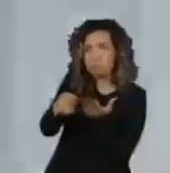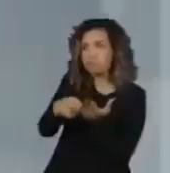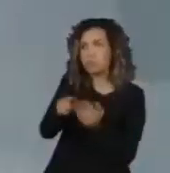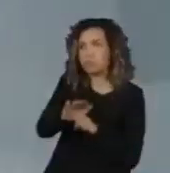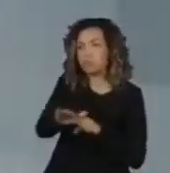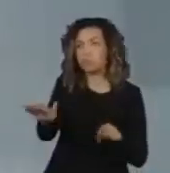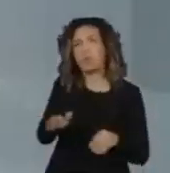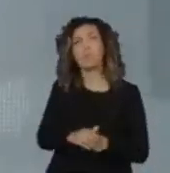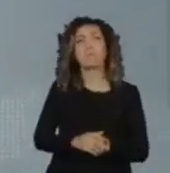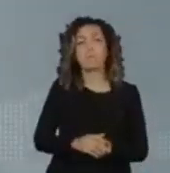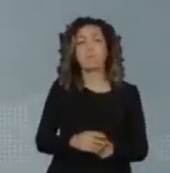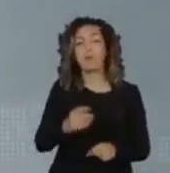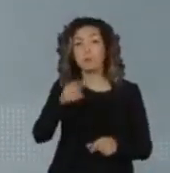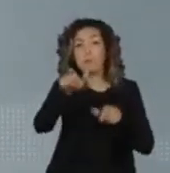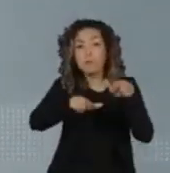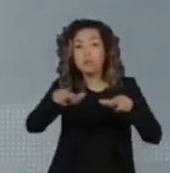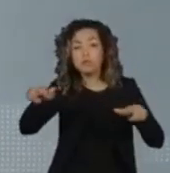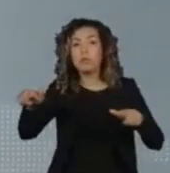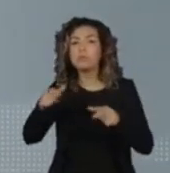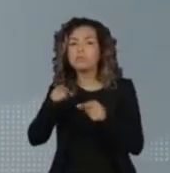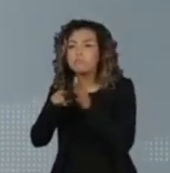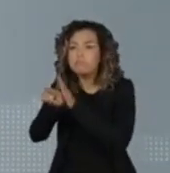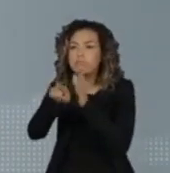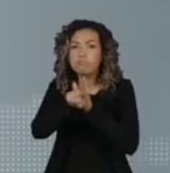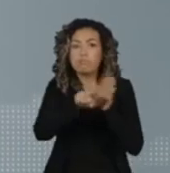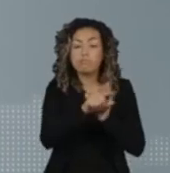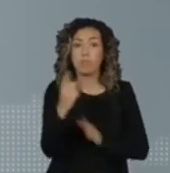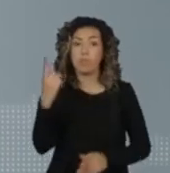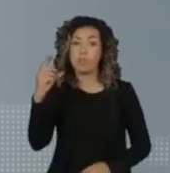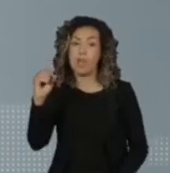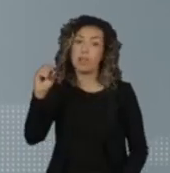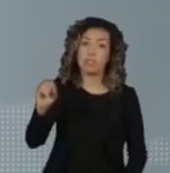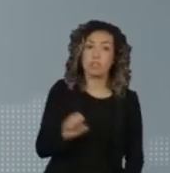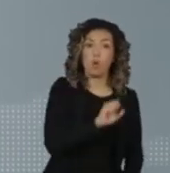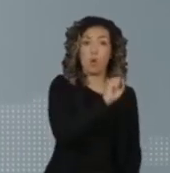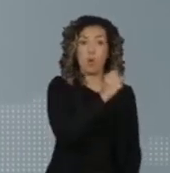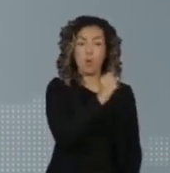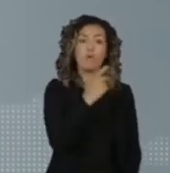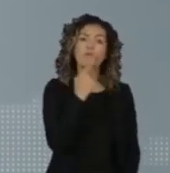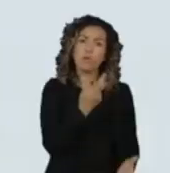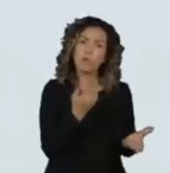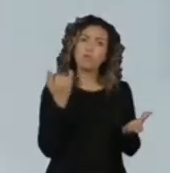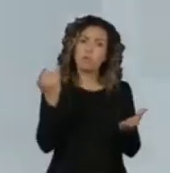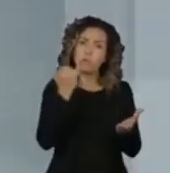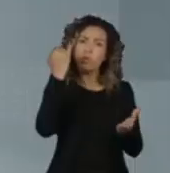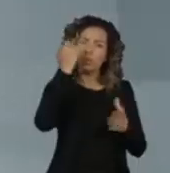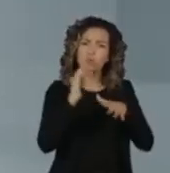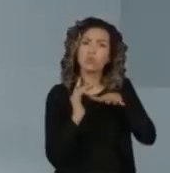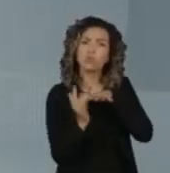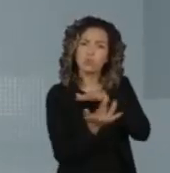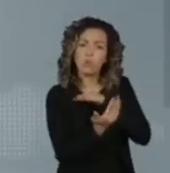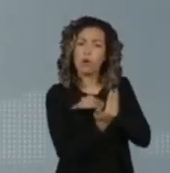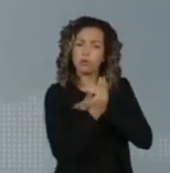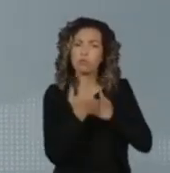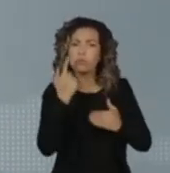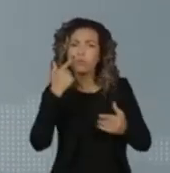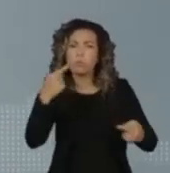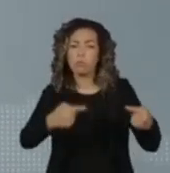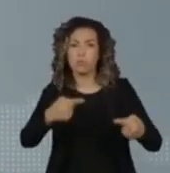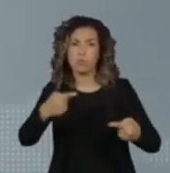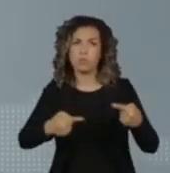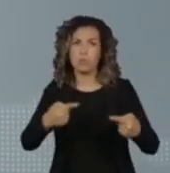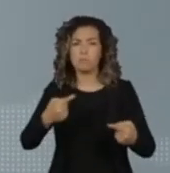entrevistados consideram que as redes têm papel fundamental nas eleições municipais. Quando questionados sobre